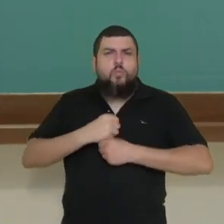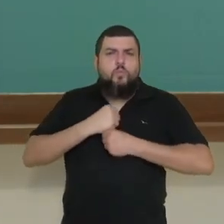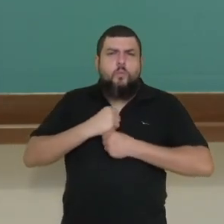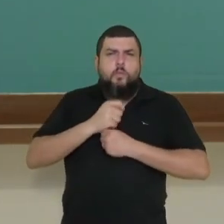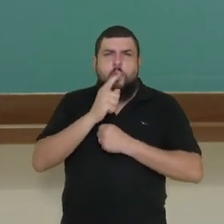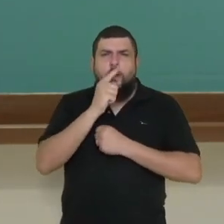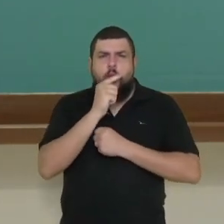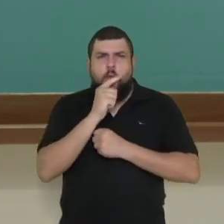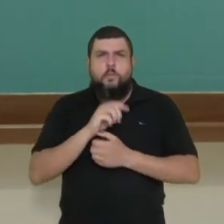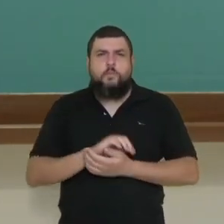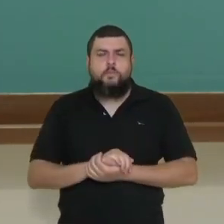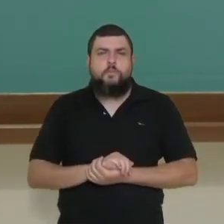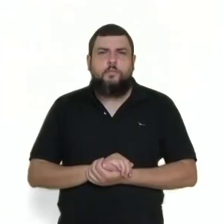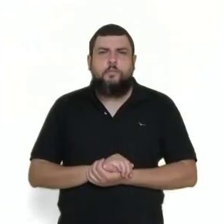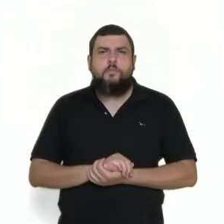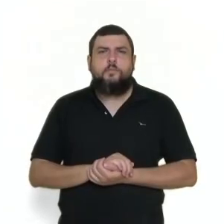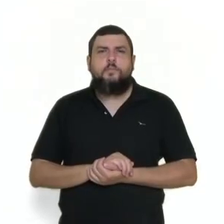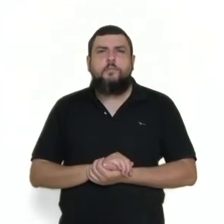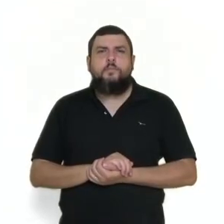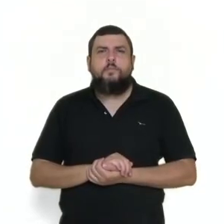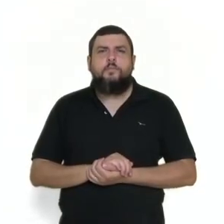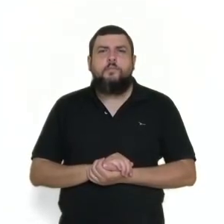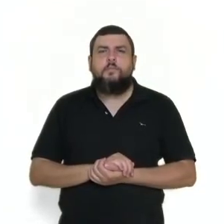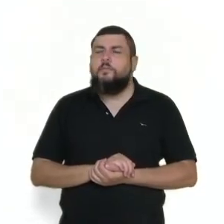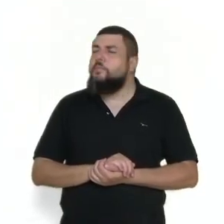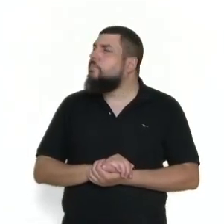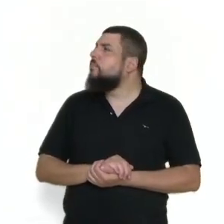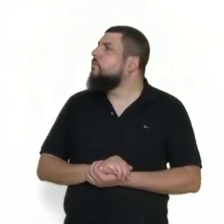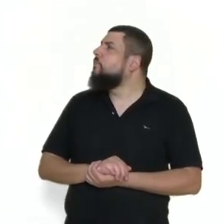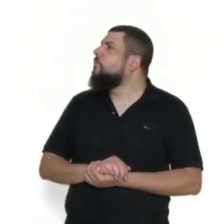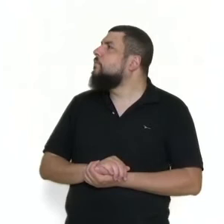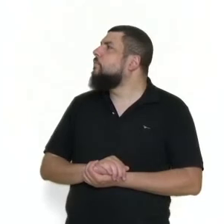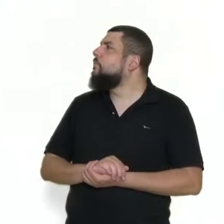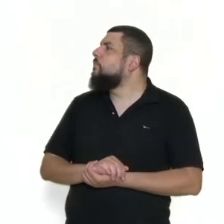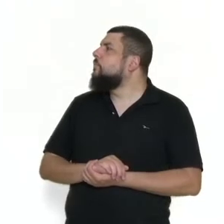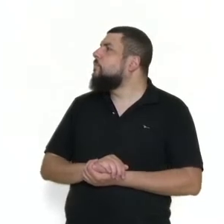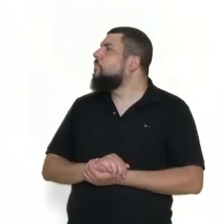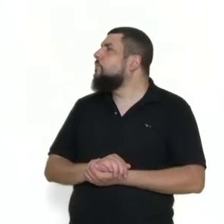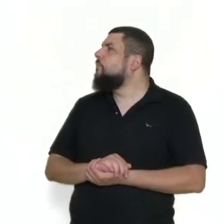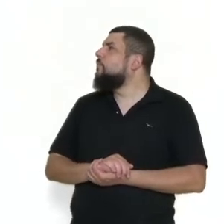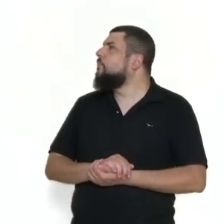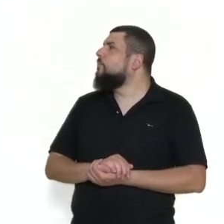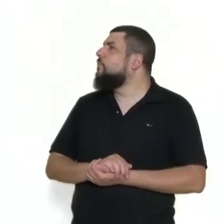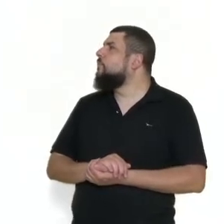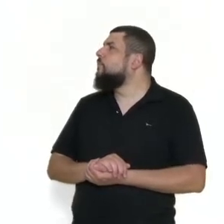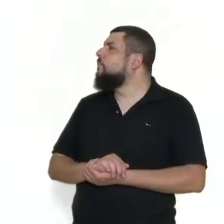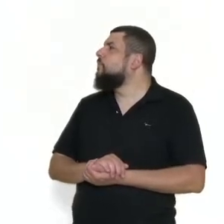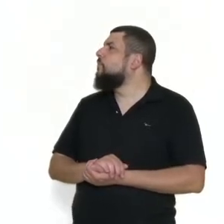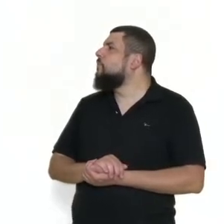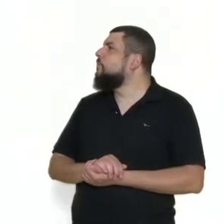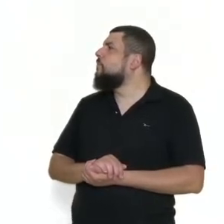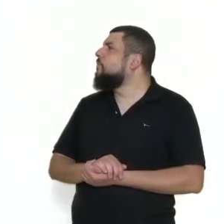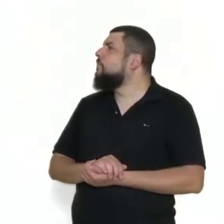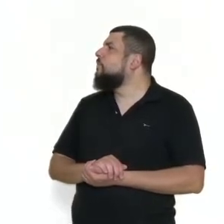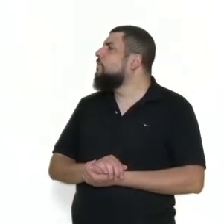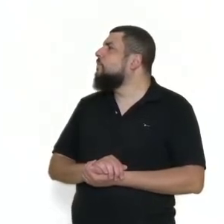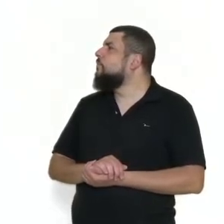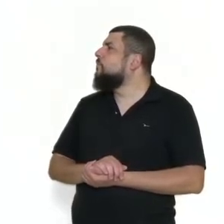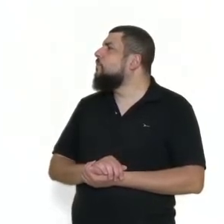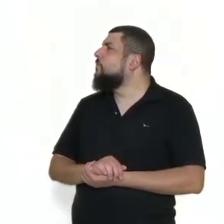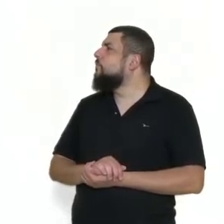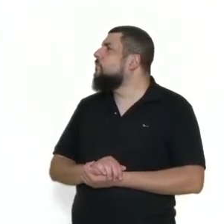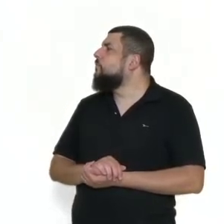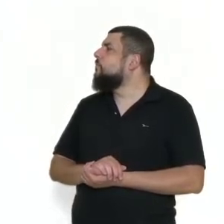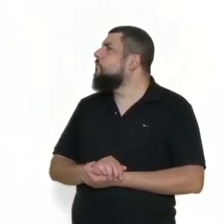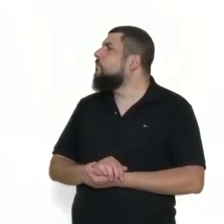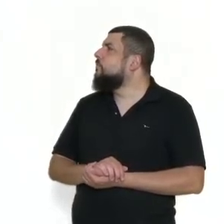poder continuar existindo ali, né? Chaparral é um bioma encontrado no sul da Califórnia, nos Estados Unidos, e da